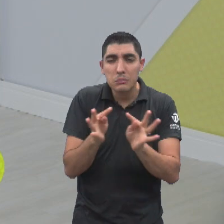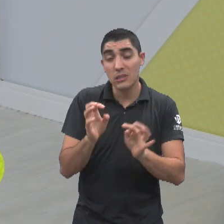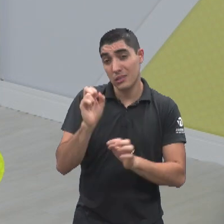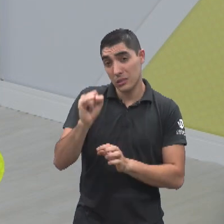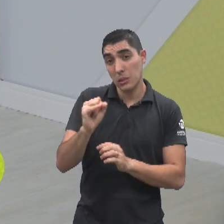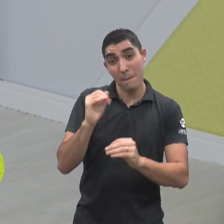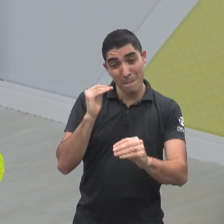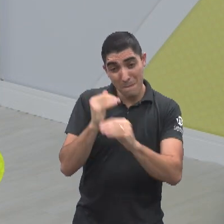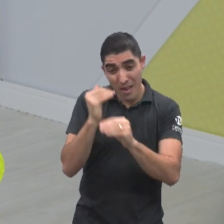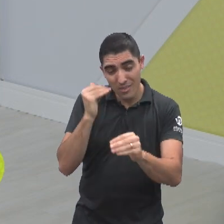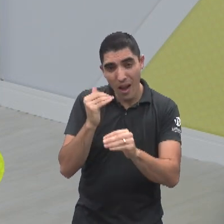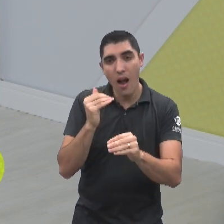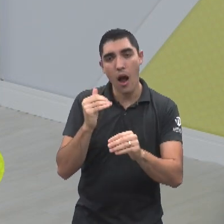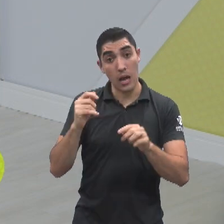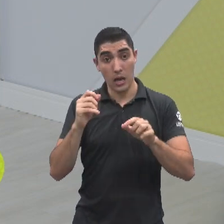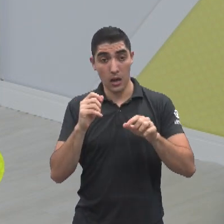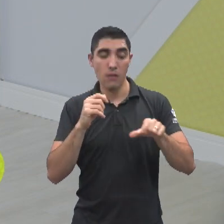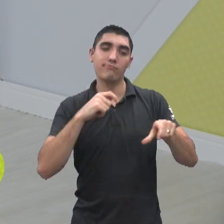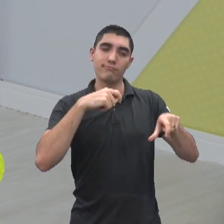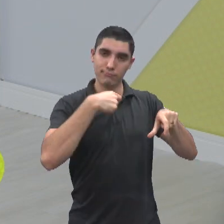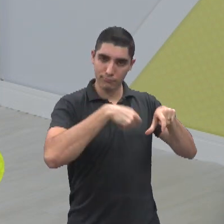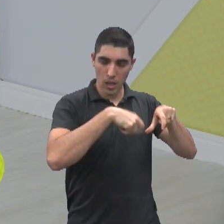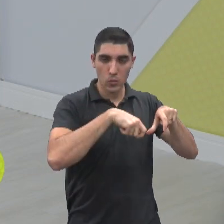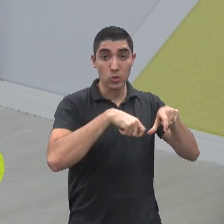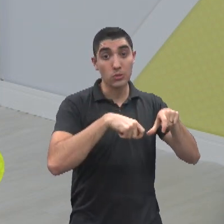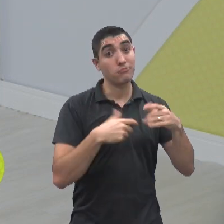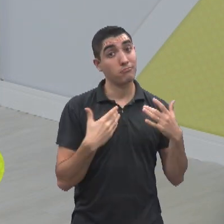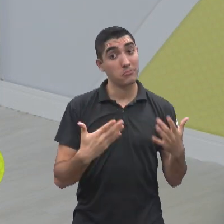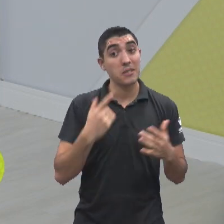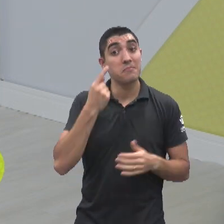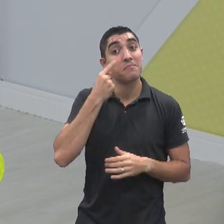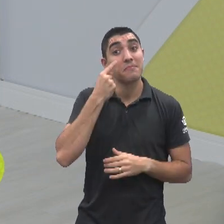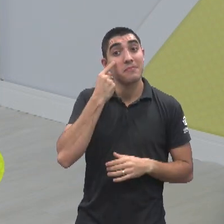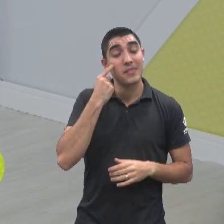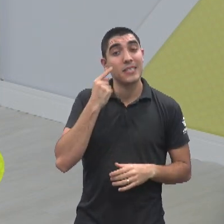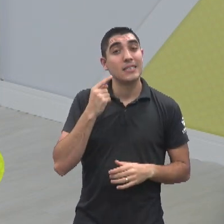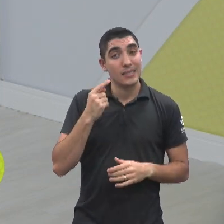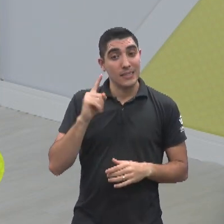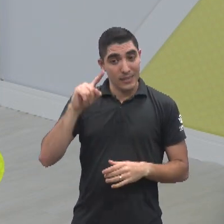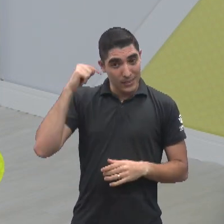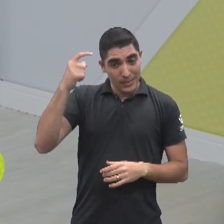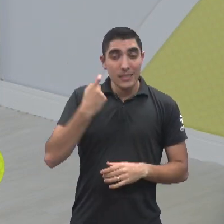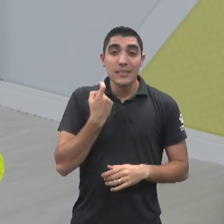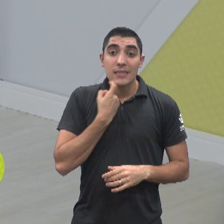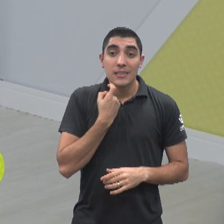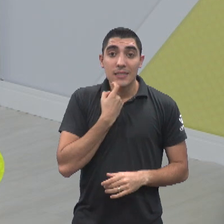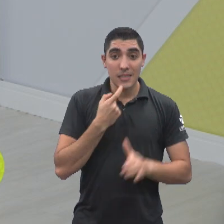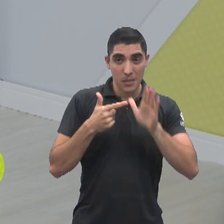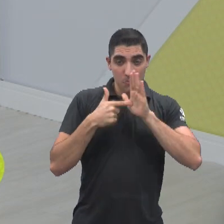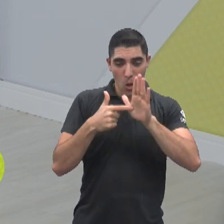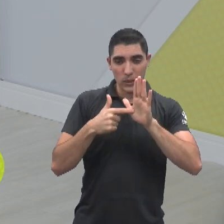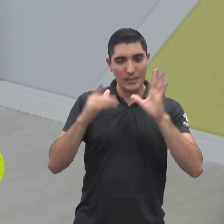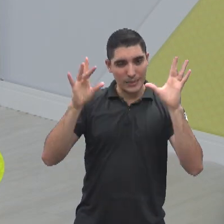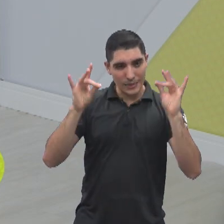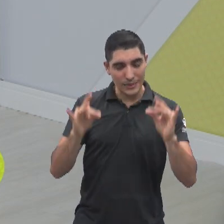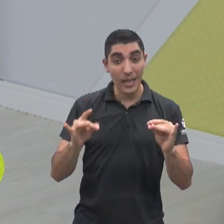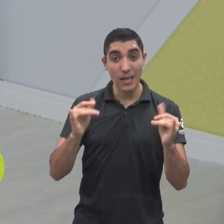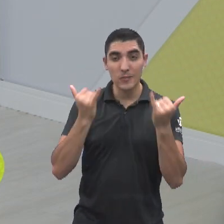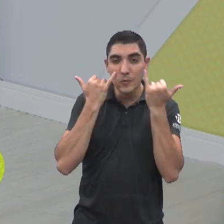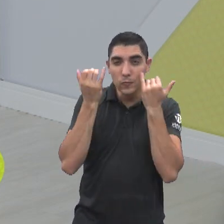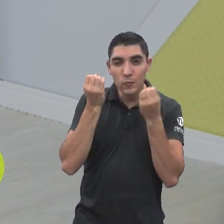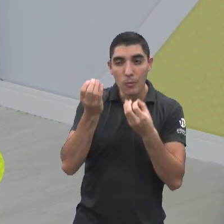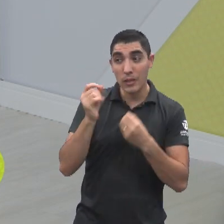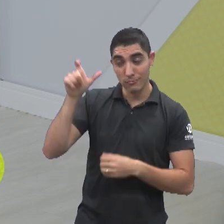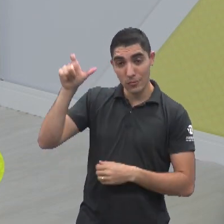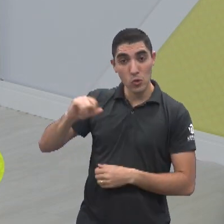resultado, decisão por pênaltis. Vamos acompanhar, vamos ver, sexta-feira todos os detalhes, o João Delfino estará lá para contar a história